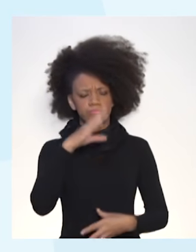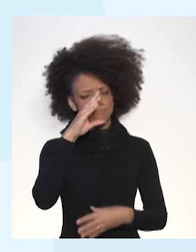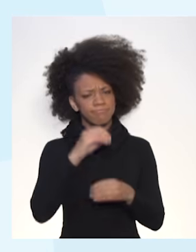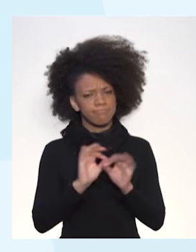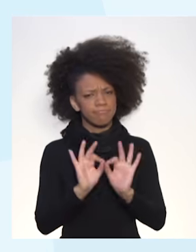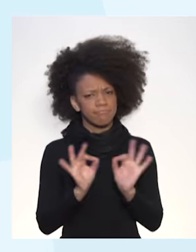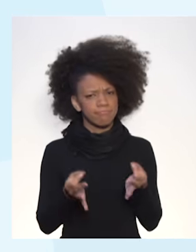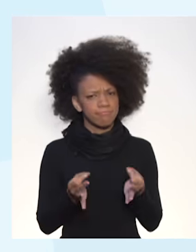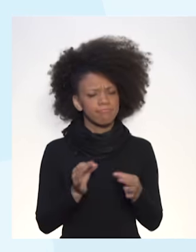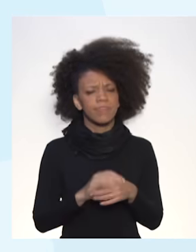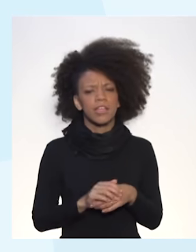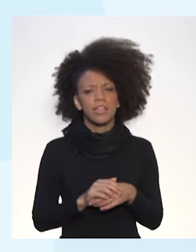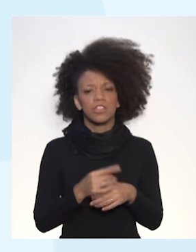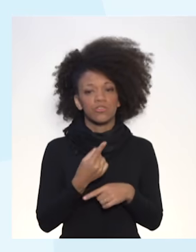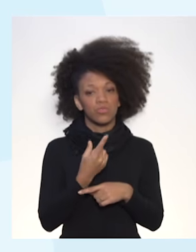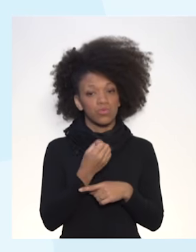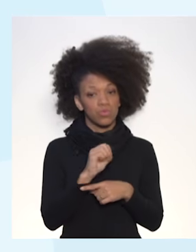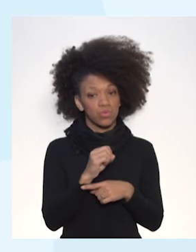irredutível de